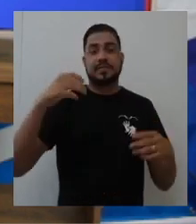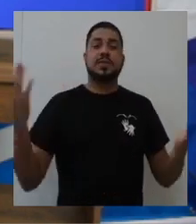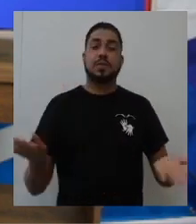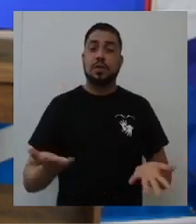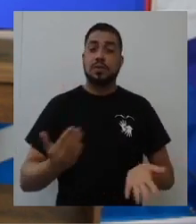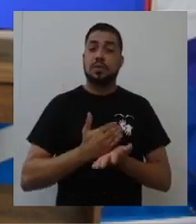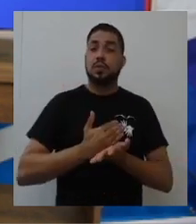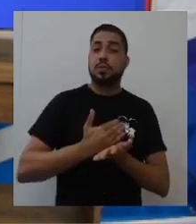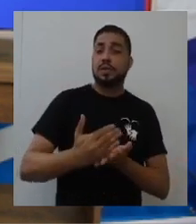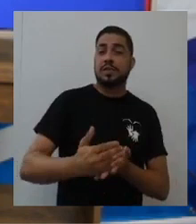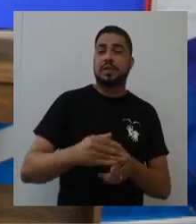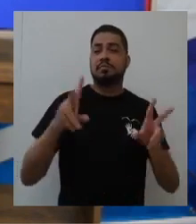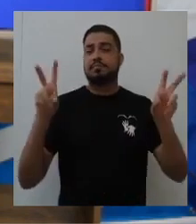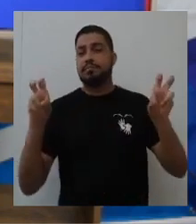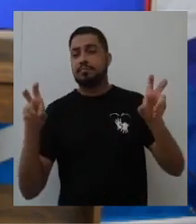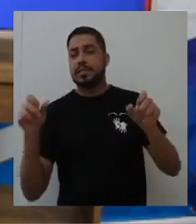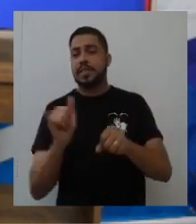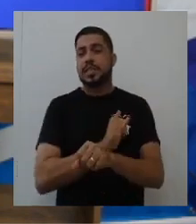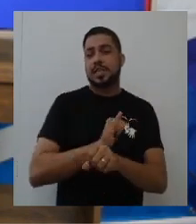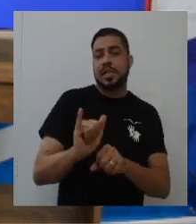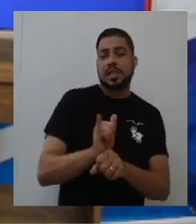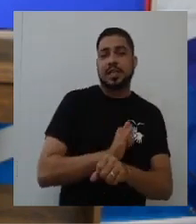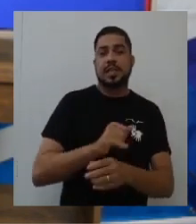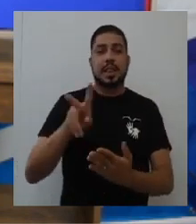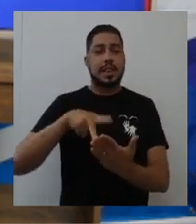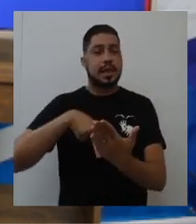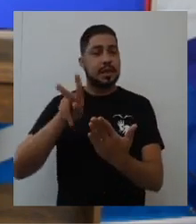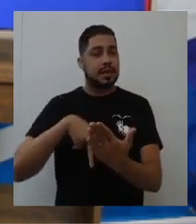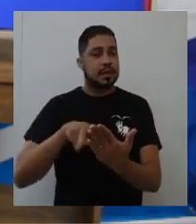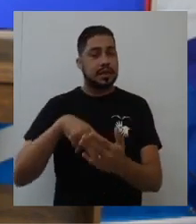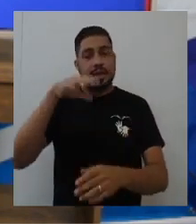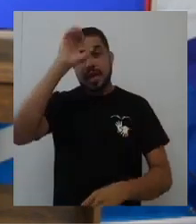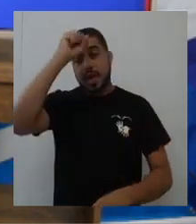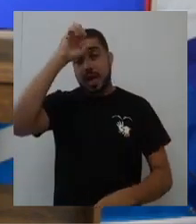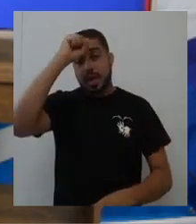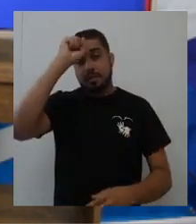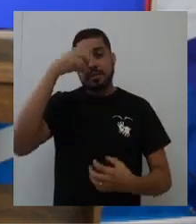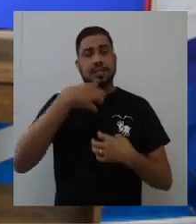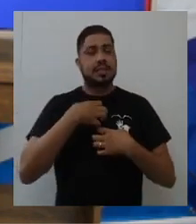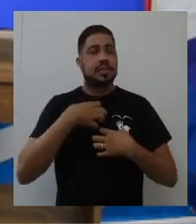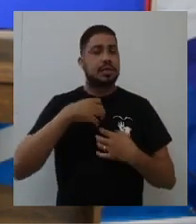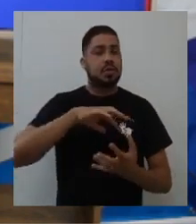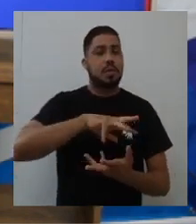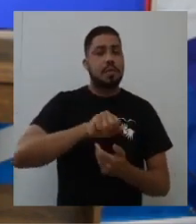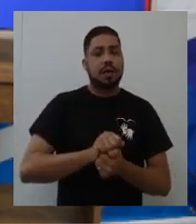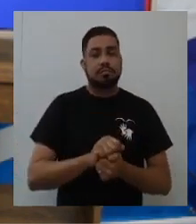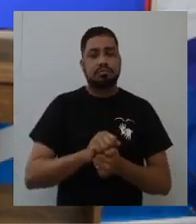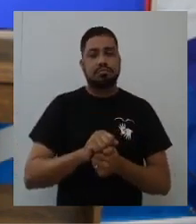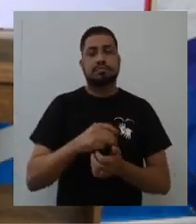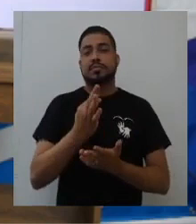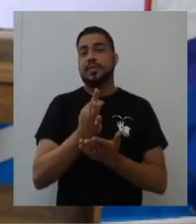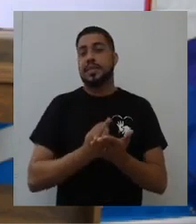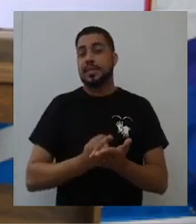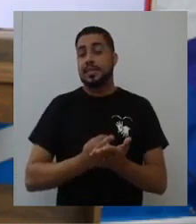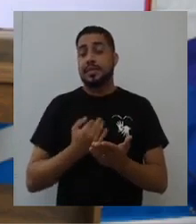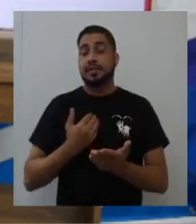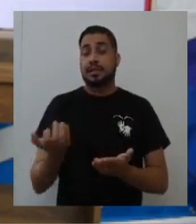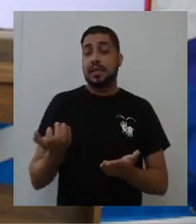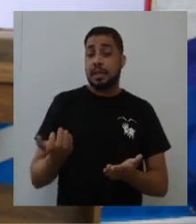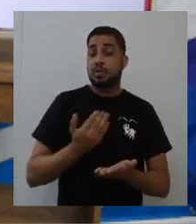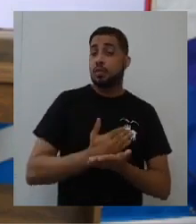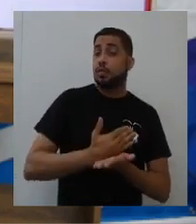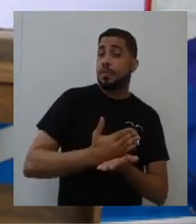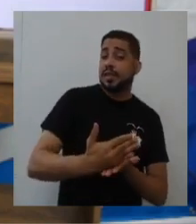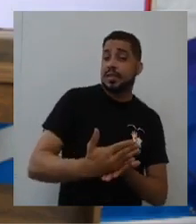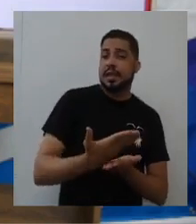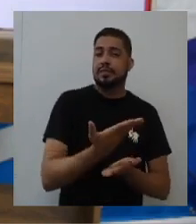começar a aula com o tema Estratégias de Leitura, aprender os sentidos globais do texto. E eu queria começar com vocês